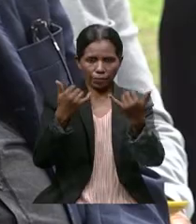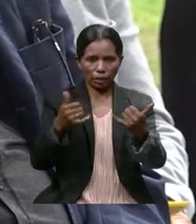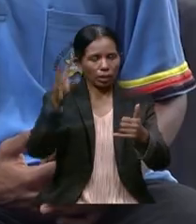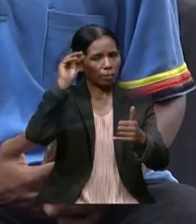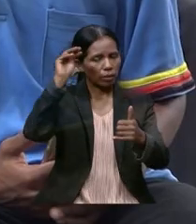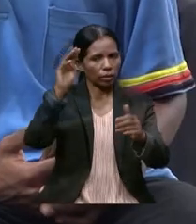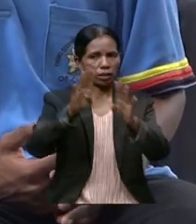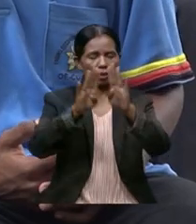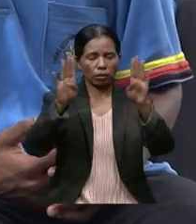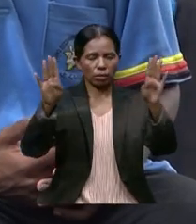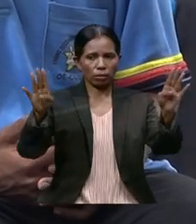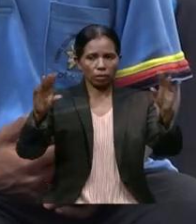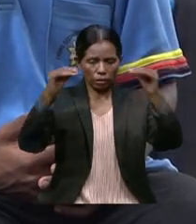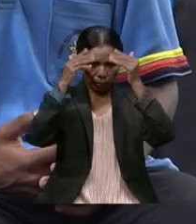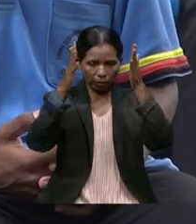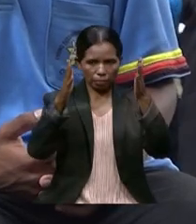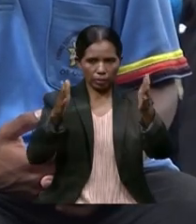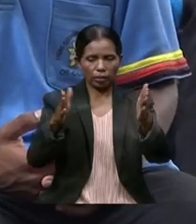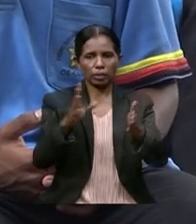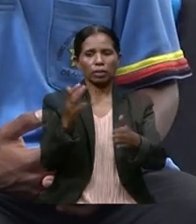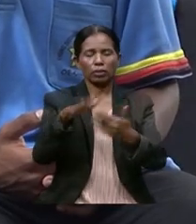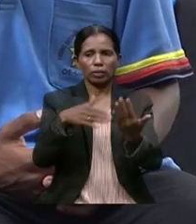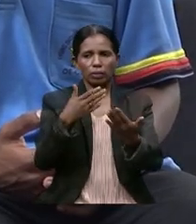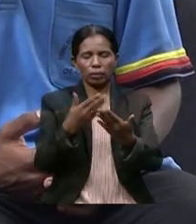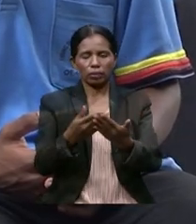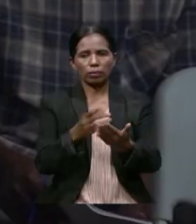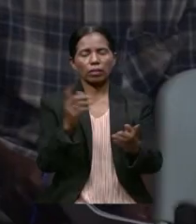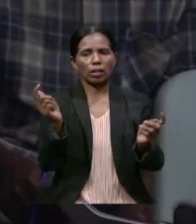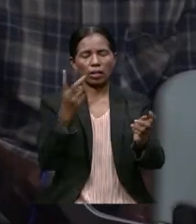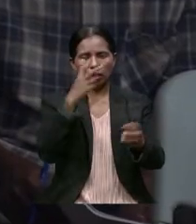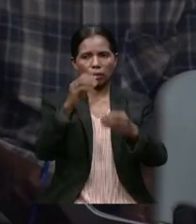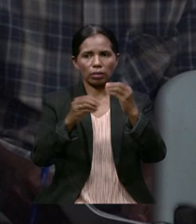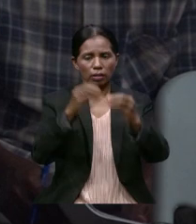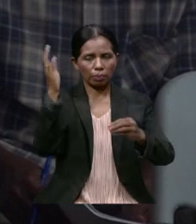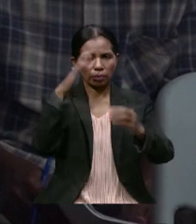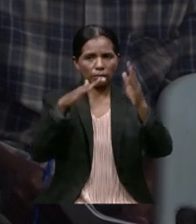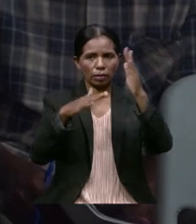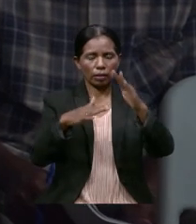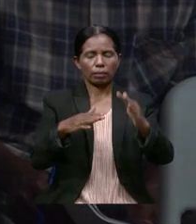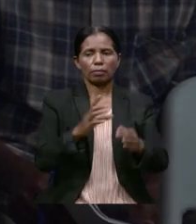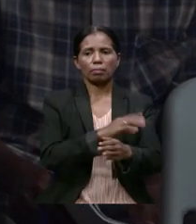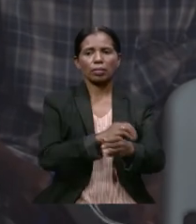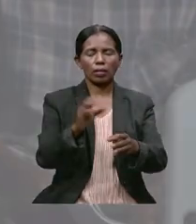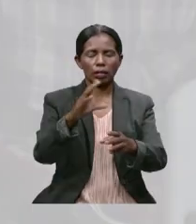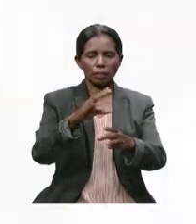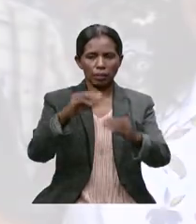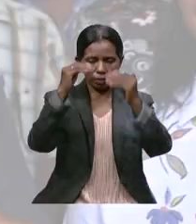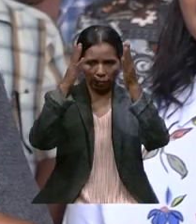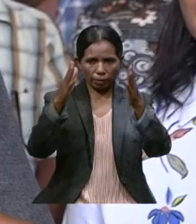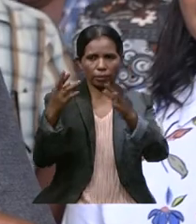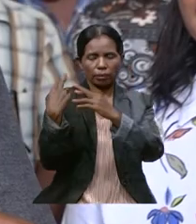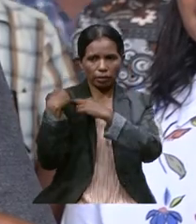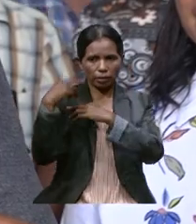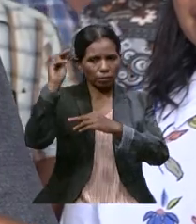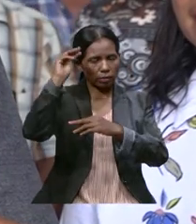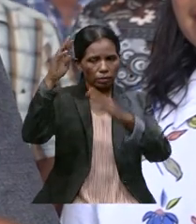Ministério loqueou na bolsa candidatura para professores, hoje soluciona problema menos professores. Responsabilidade do Ministério da Educação, mas,